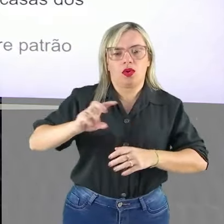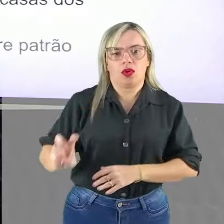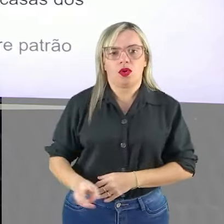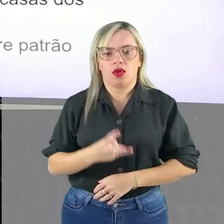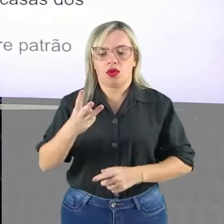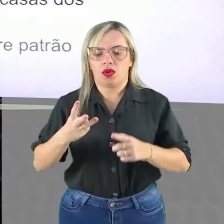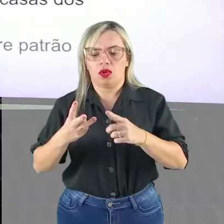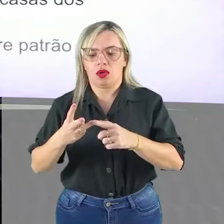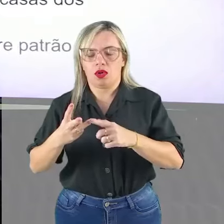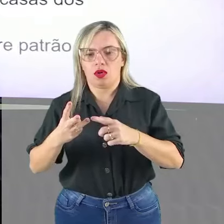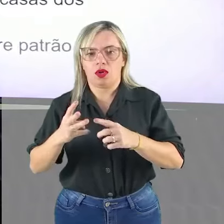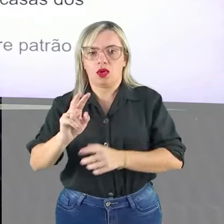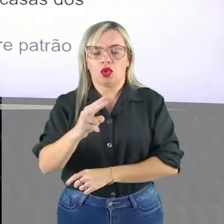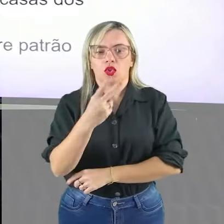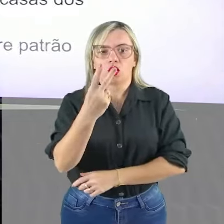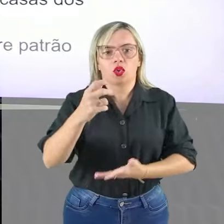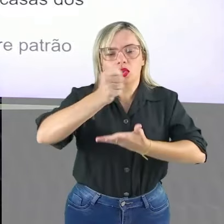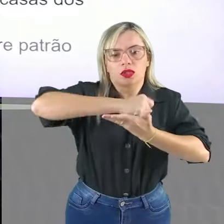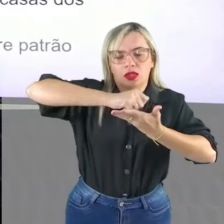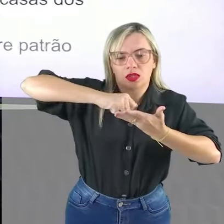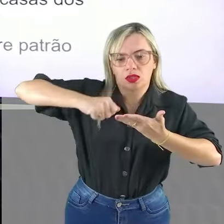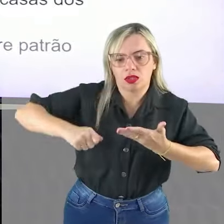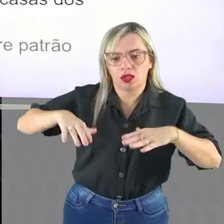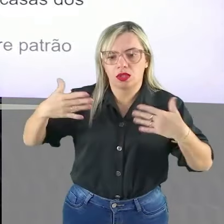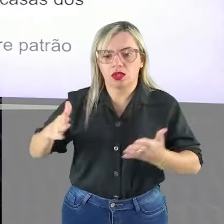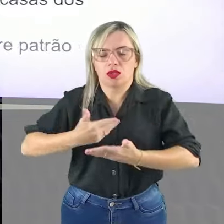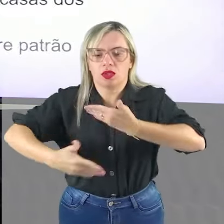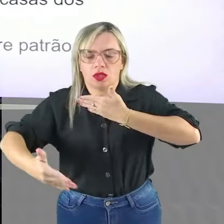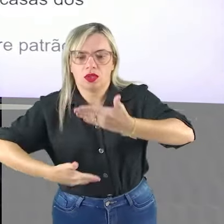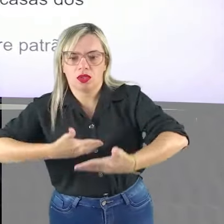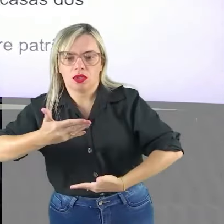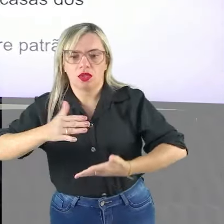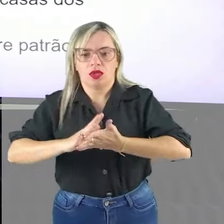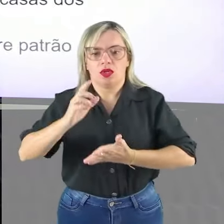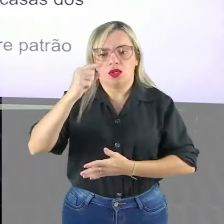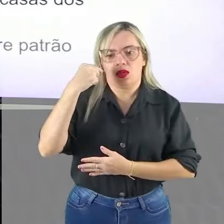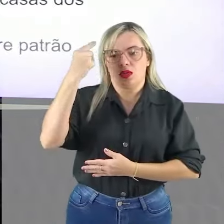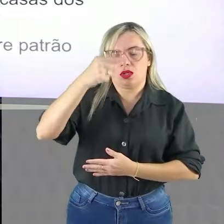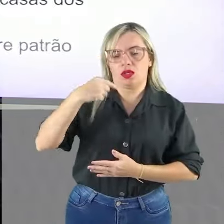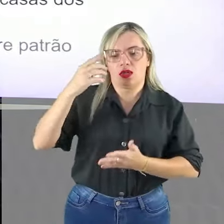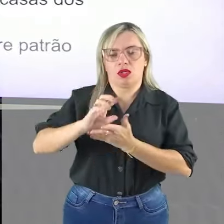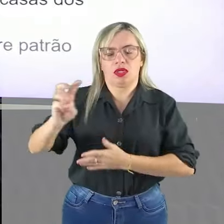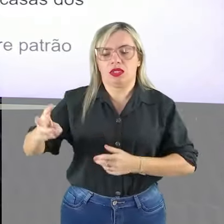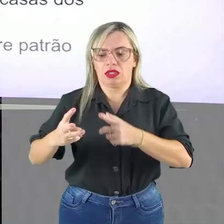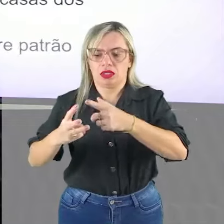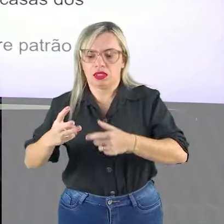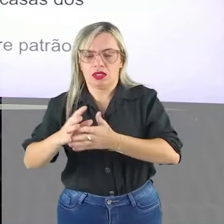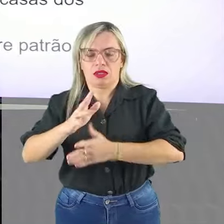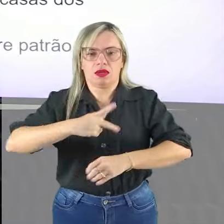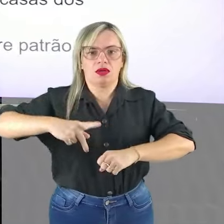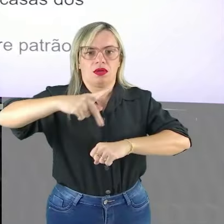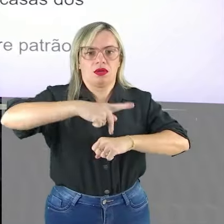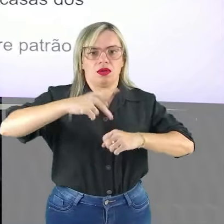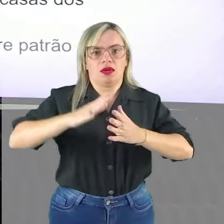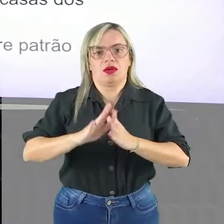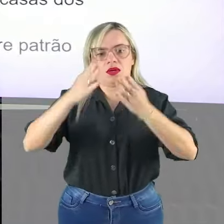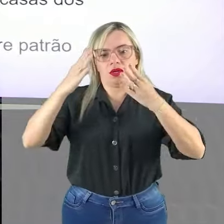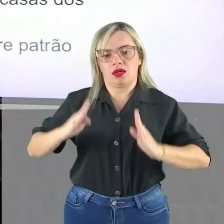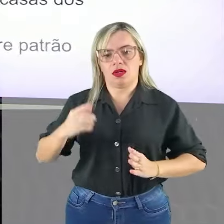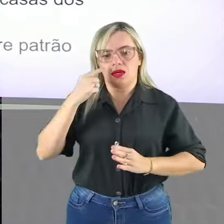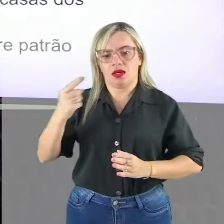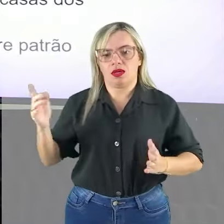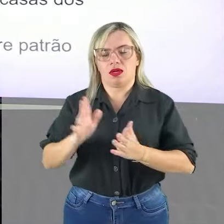espanhóis certo então três nacionalidades dentro de uma mesma questão então com base na essa relação com os